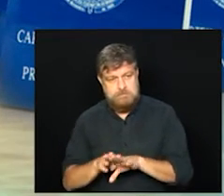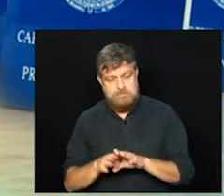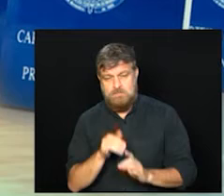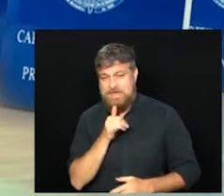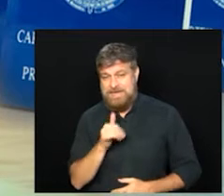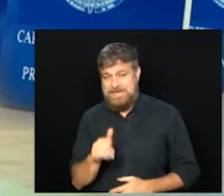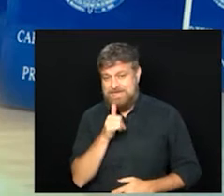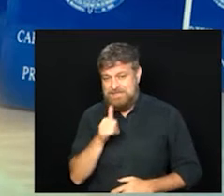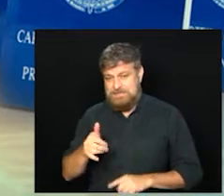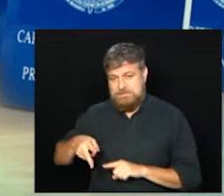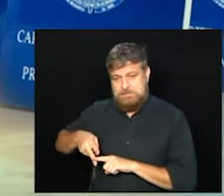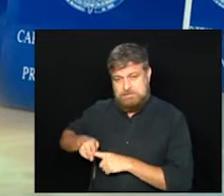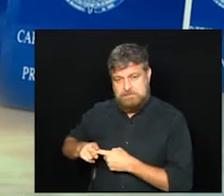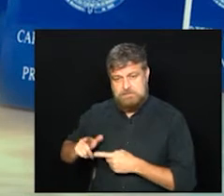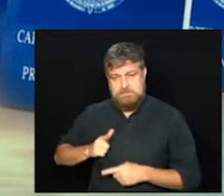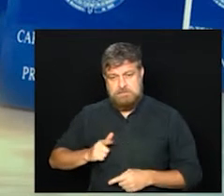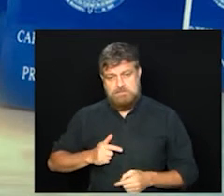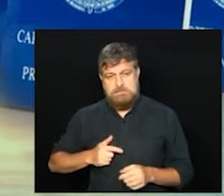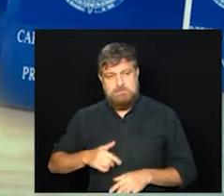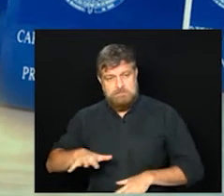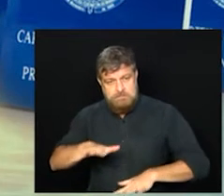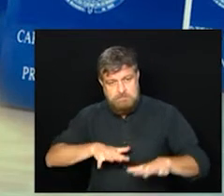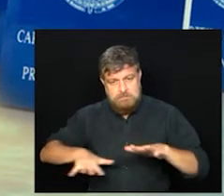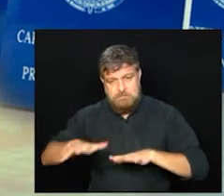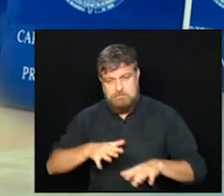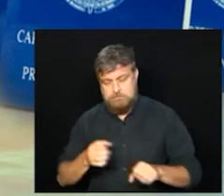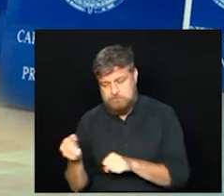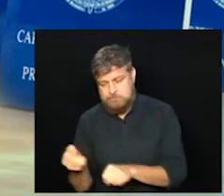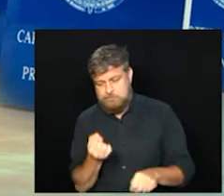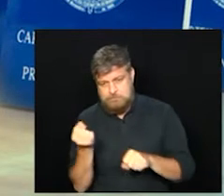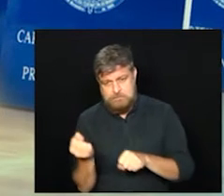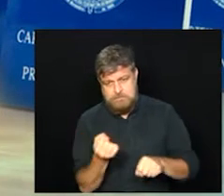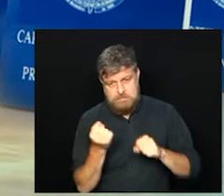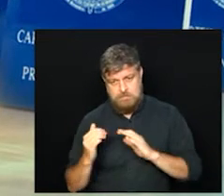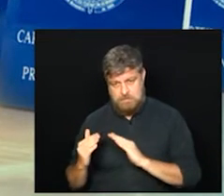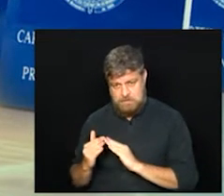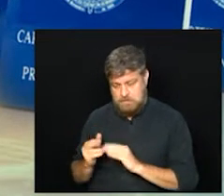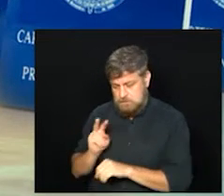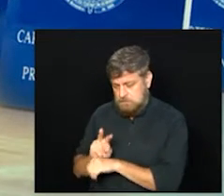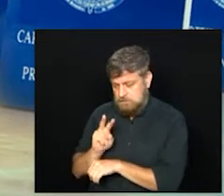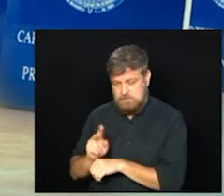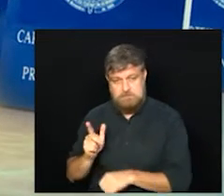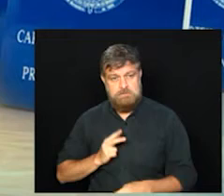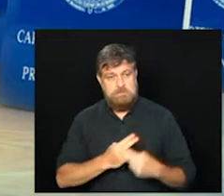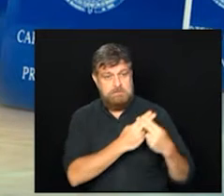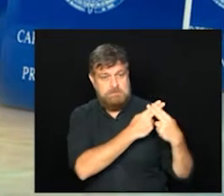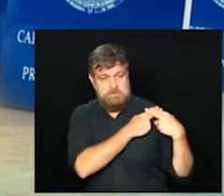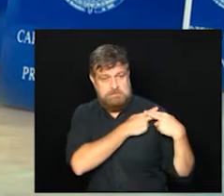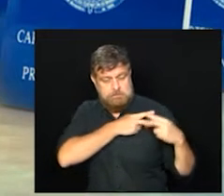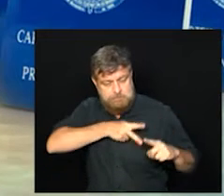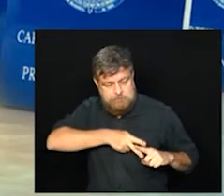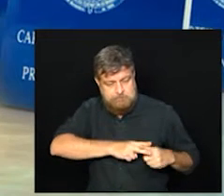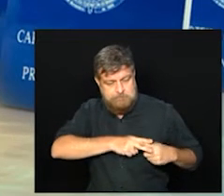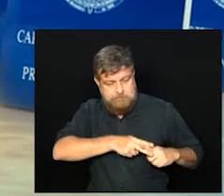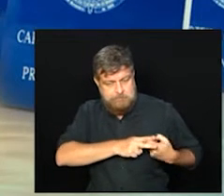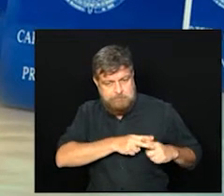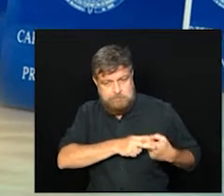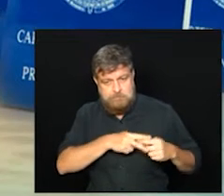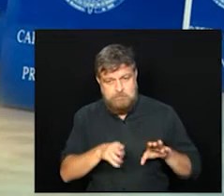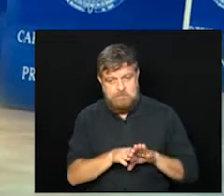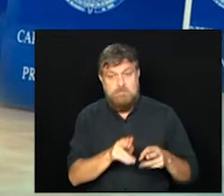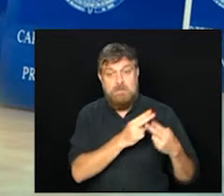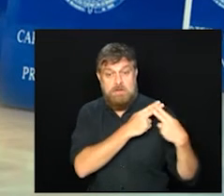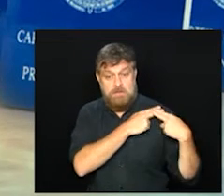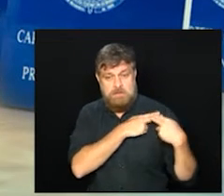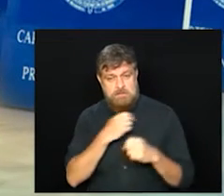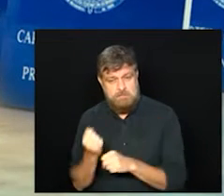eletricista, empregado doméstico nos serviços gerais, encarregado de manutenção, encarregado de